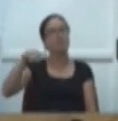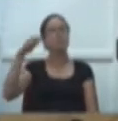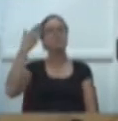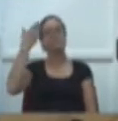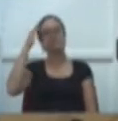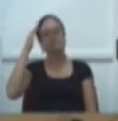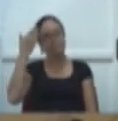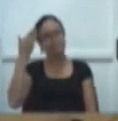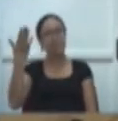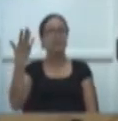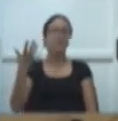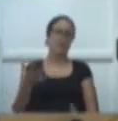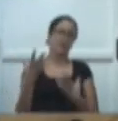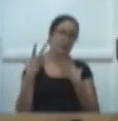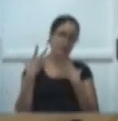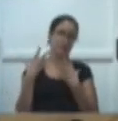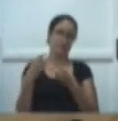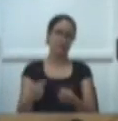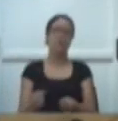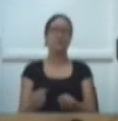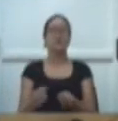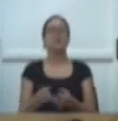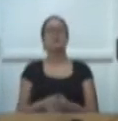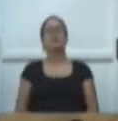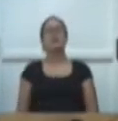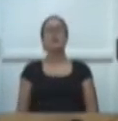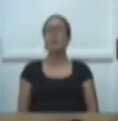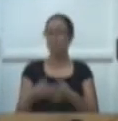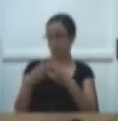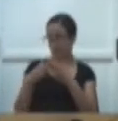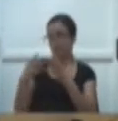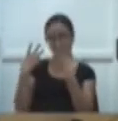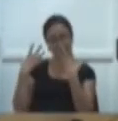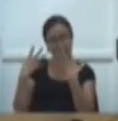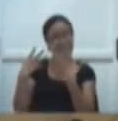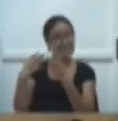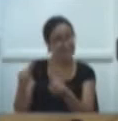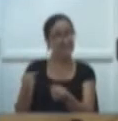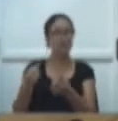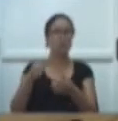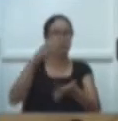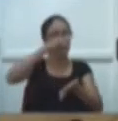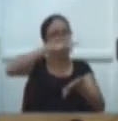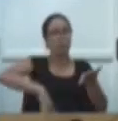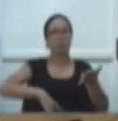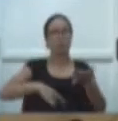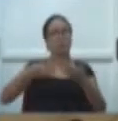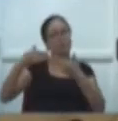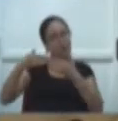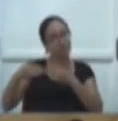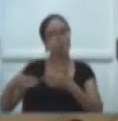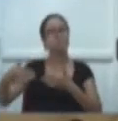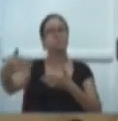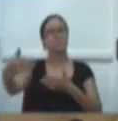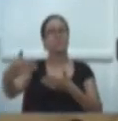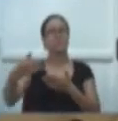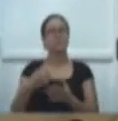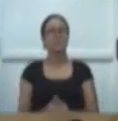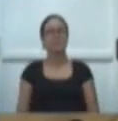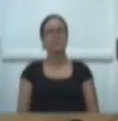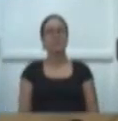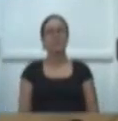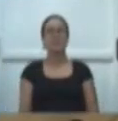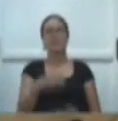Excelência, apresento nesse ensejo meus protestos de alta estima e distinção e distinta